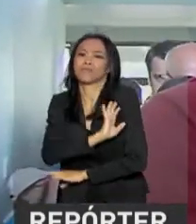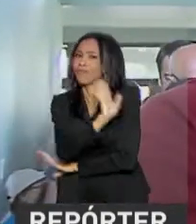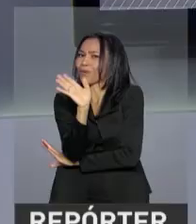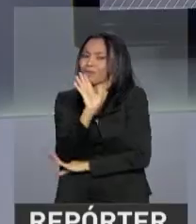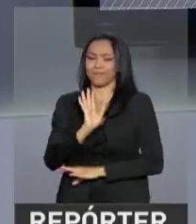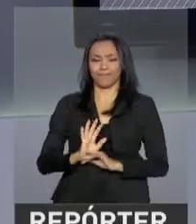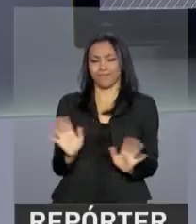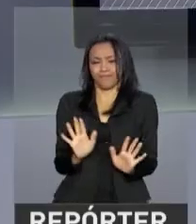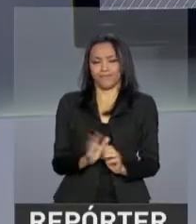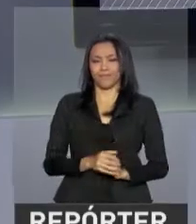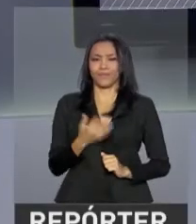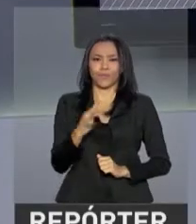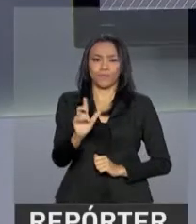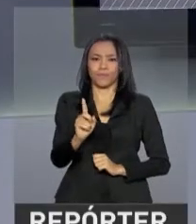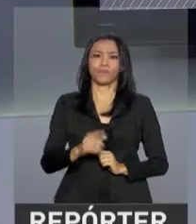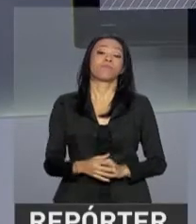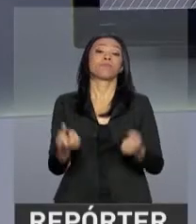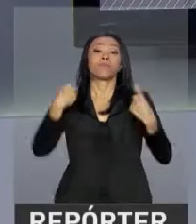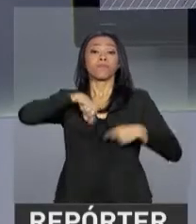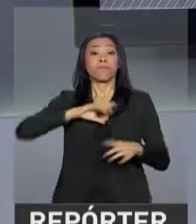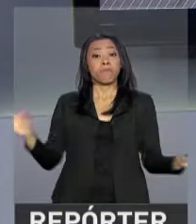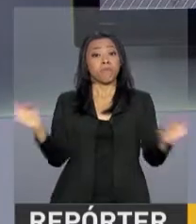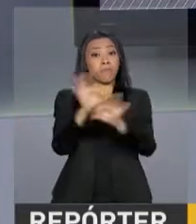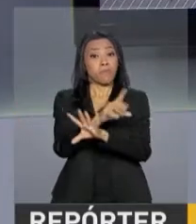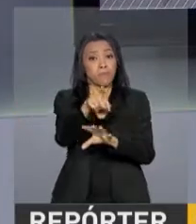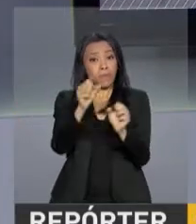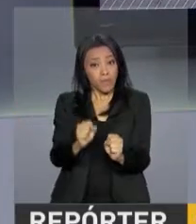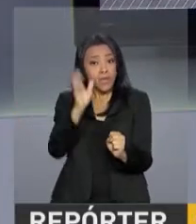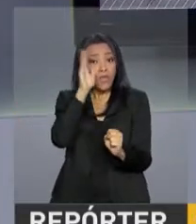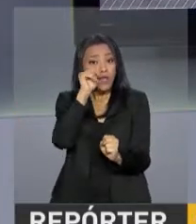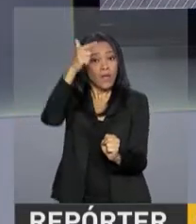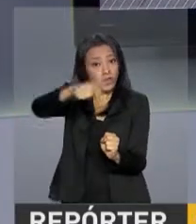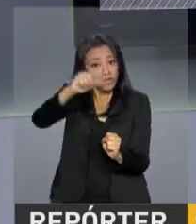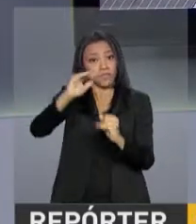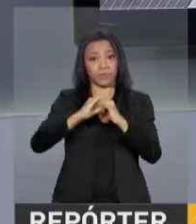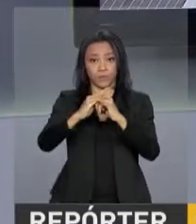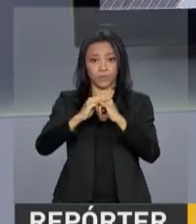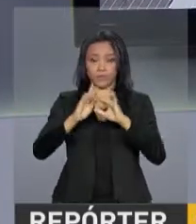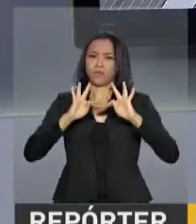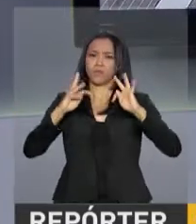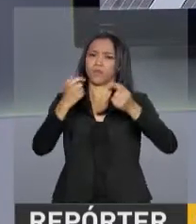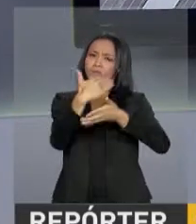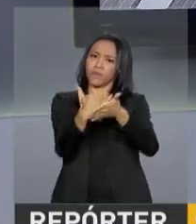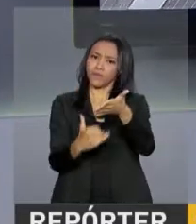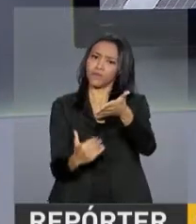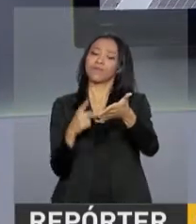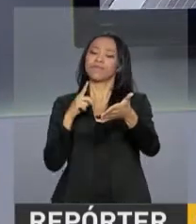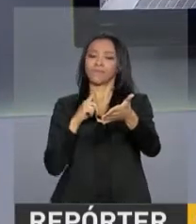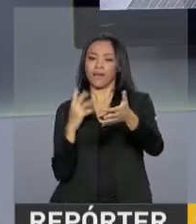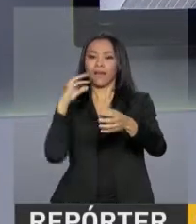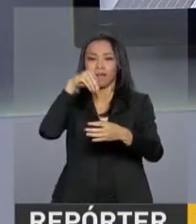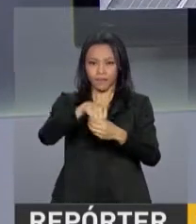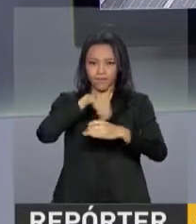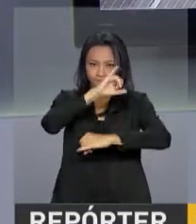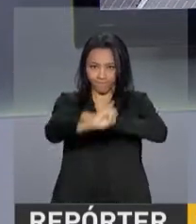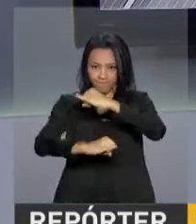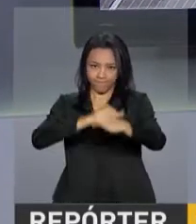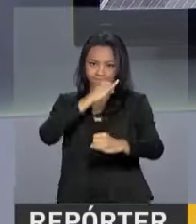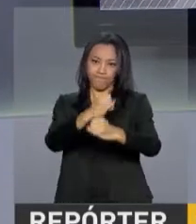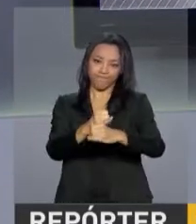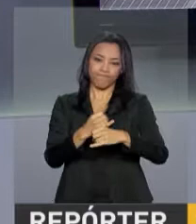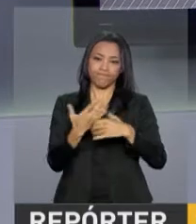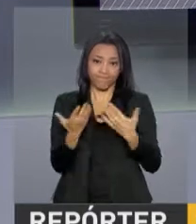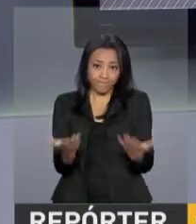pena. Nós ficamos por aqui. Você pode rever as reportagens no YouTube e toda a nossa programação também está na página